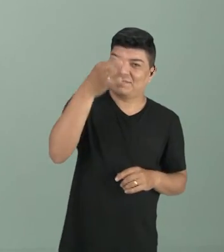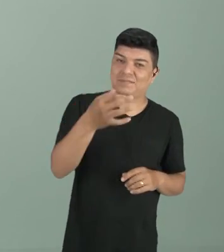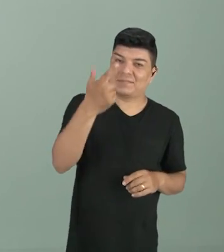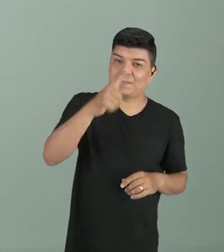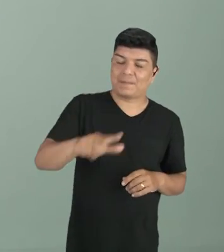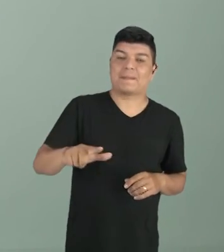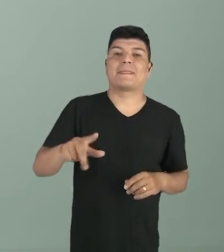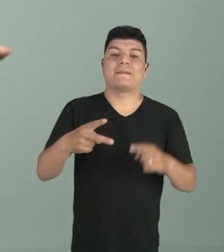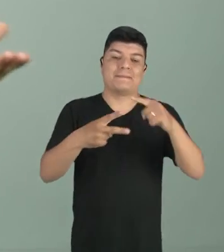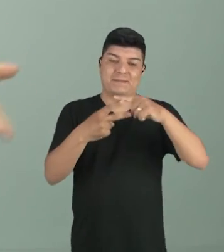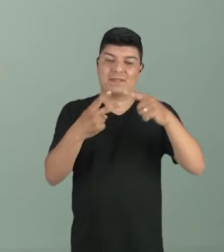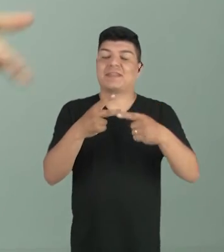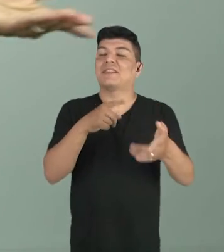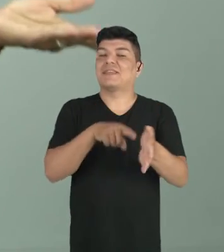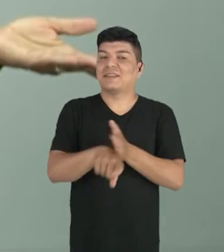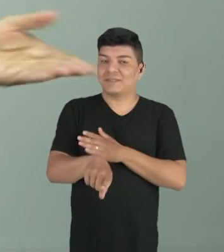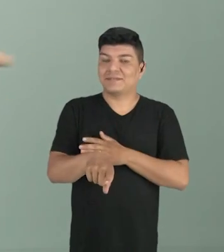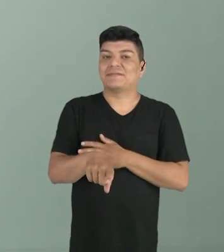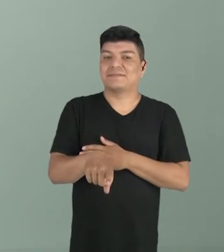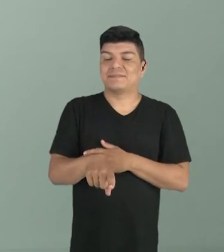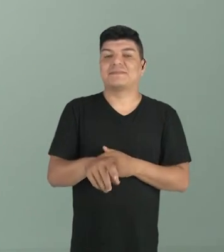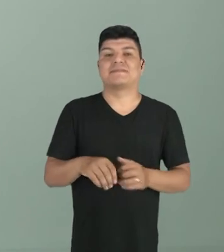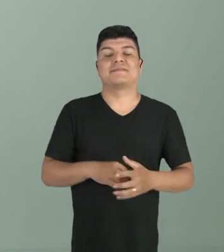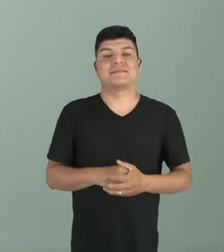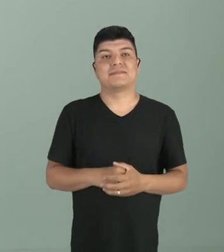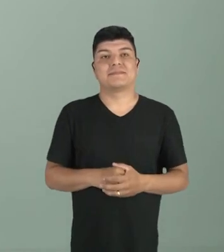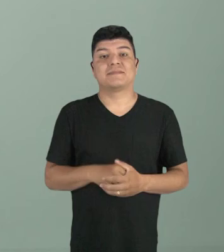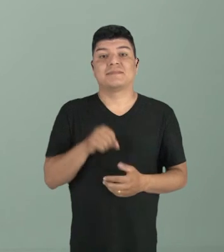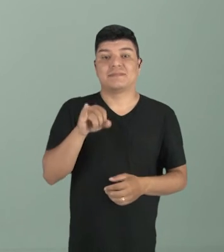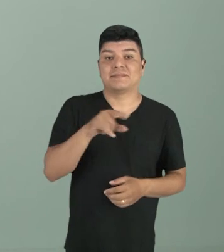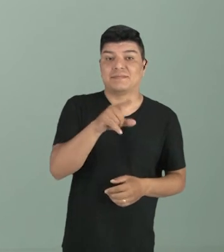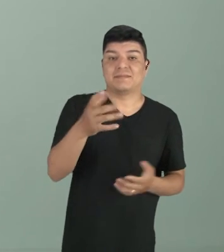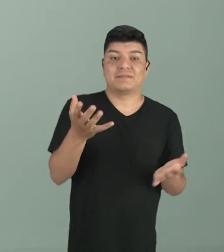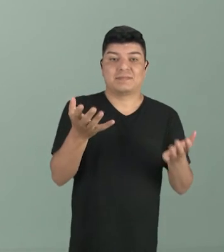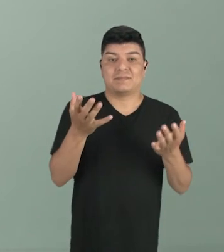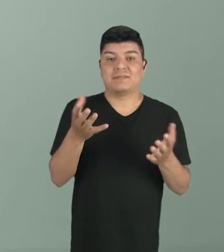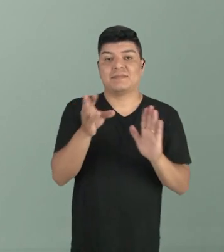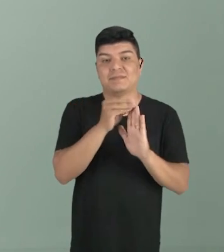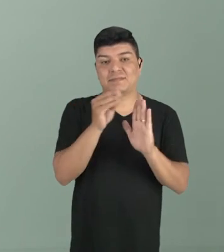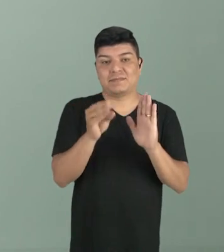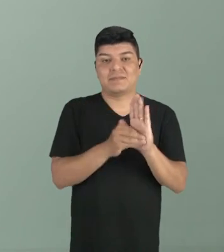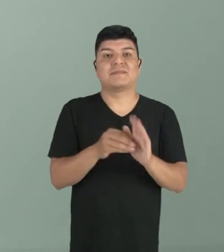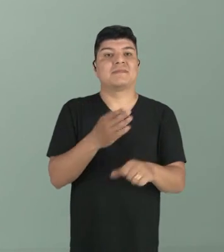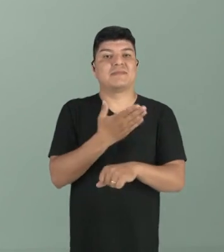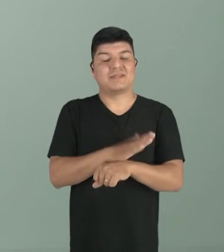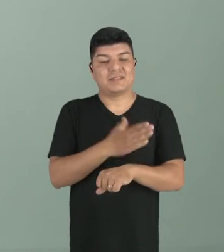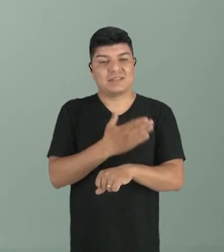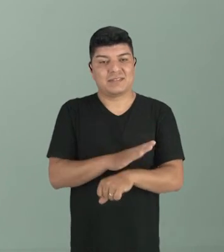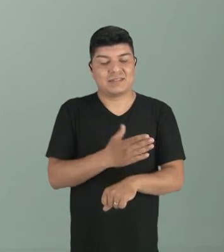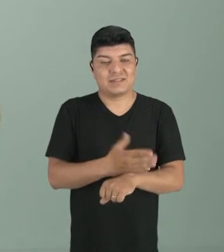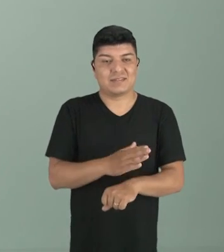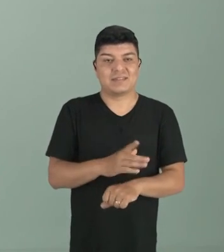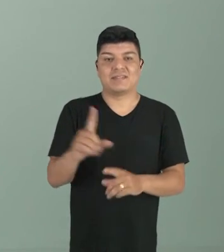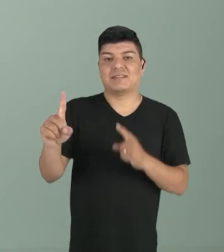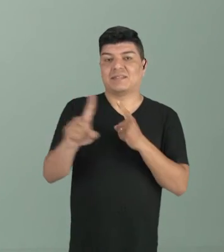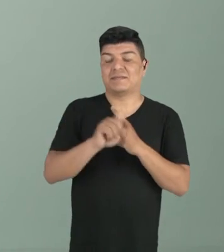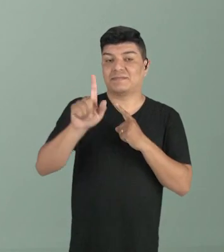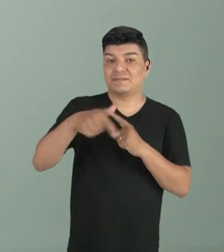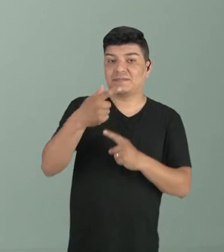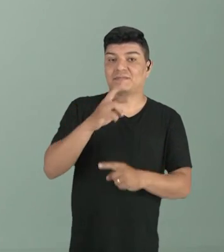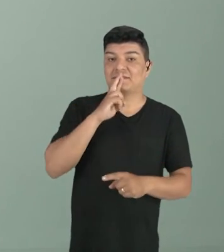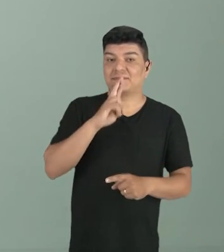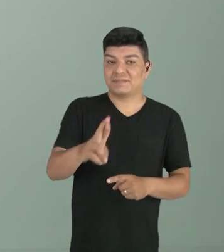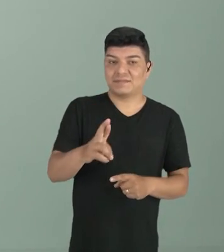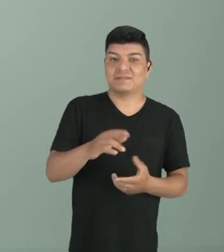mais uma vez que acertou as duas questões ou que acertou apenas uma. Se você quiser ter esse conteúdo, quer praticar mais um pouquinho, quer encontrar outras